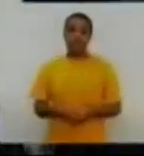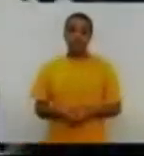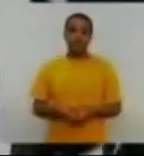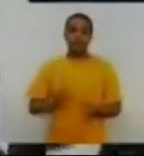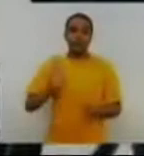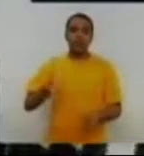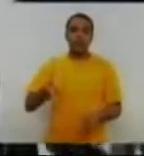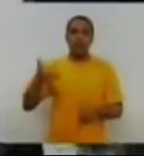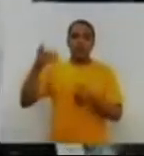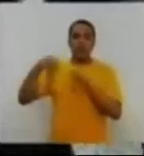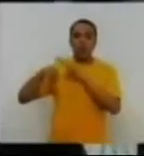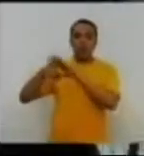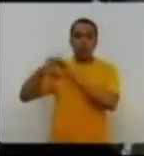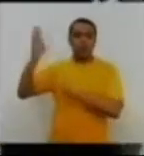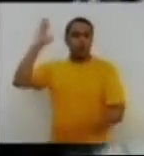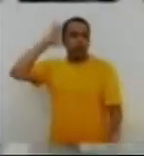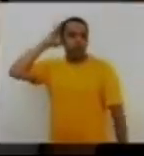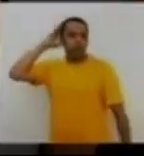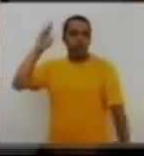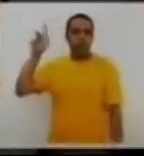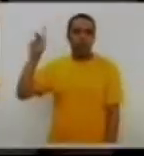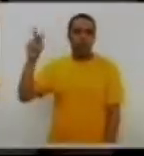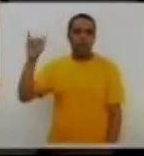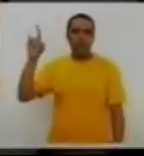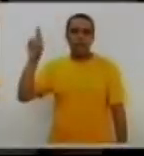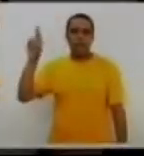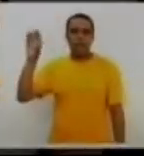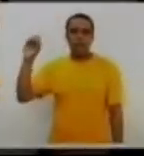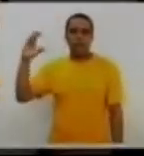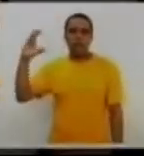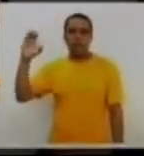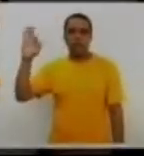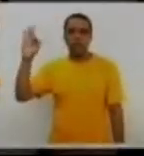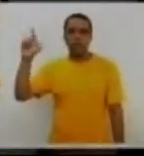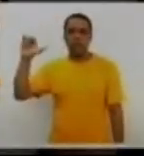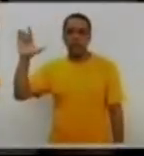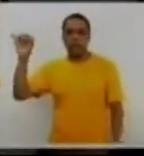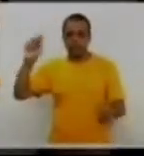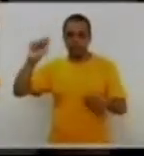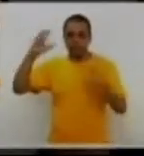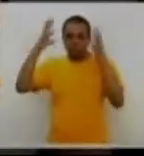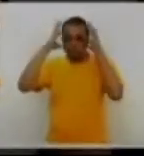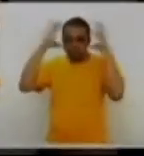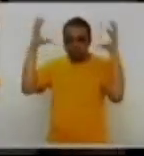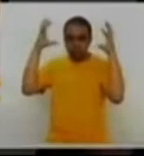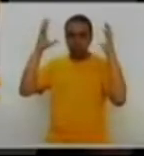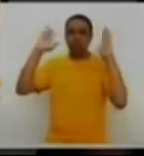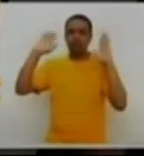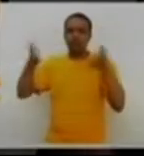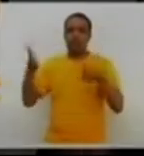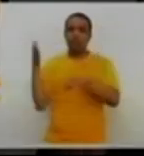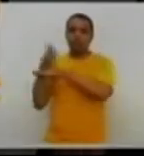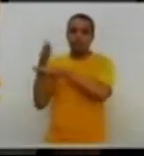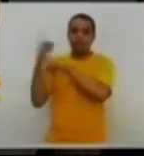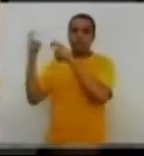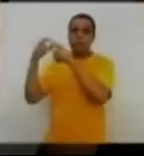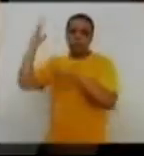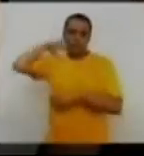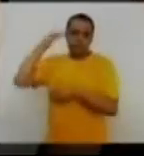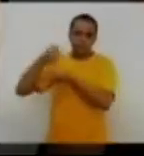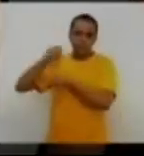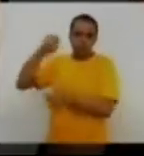tem hidrocefalia e mielomeningocele. Ele passa no médico da coluna mesmo, especialista da coluna. Ele passa